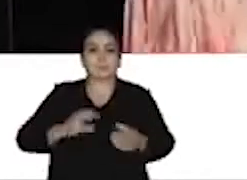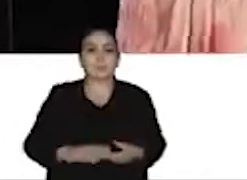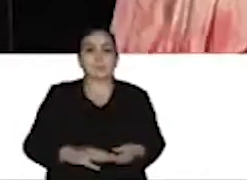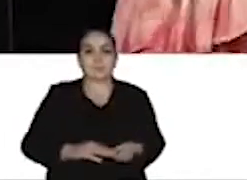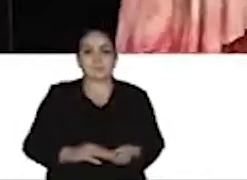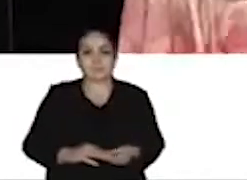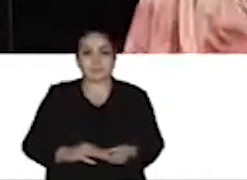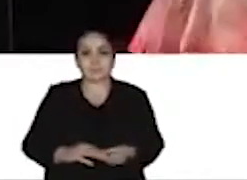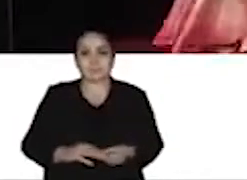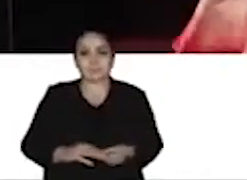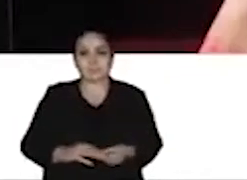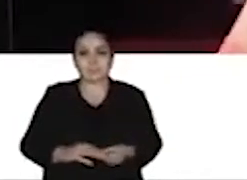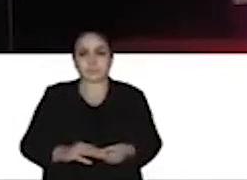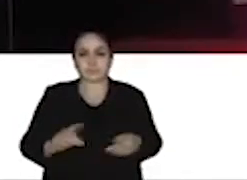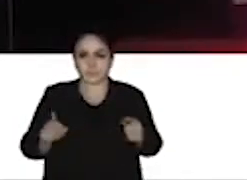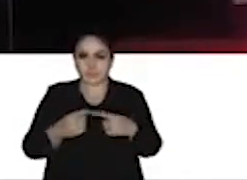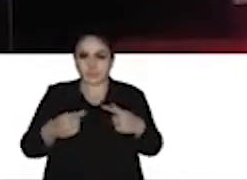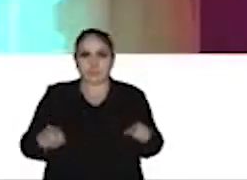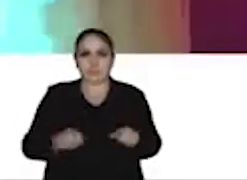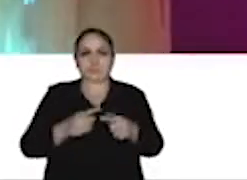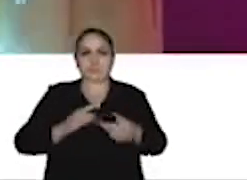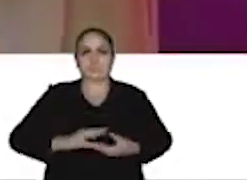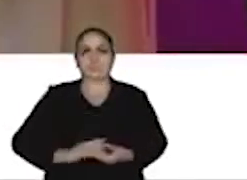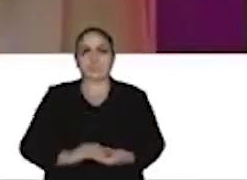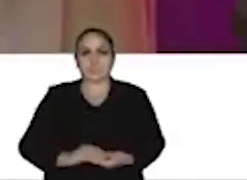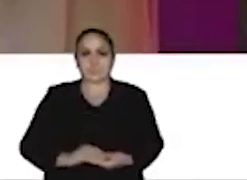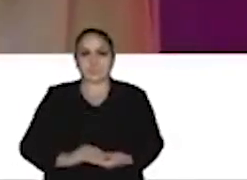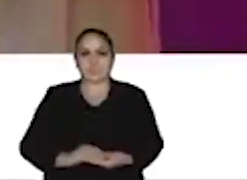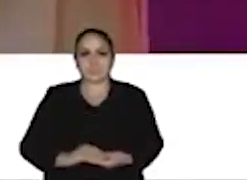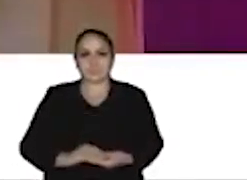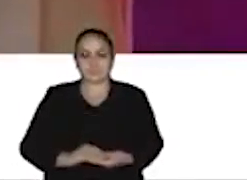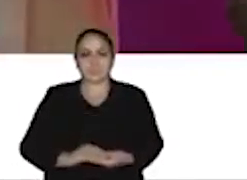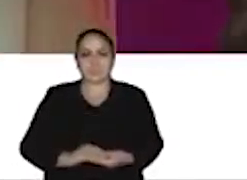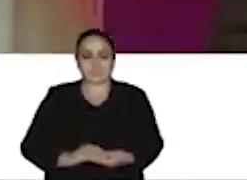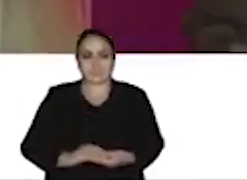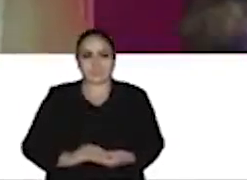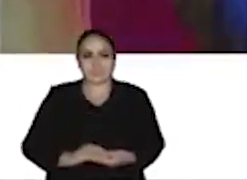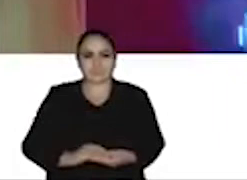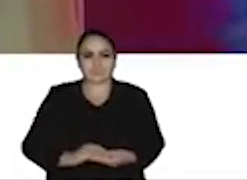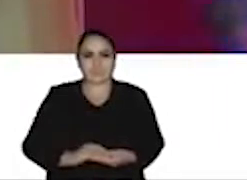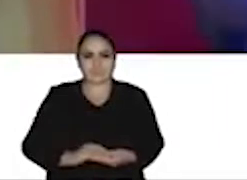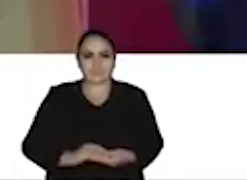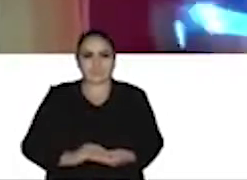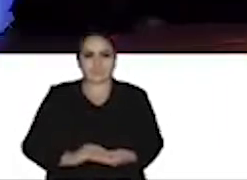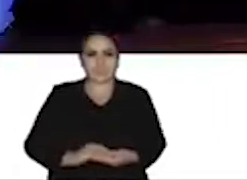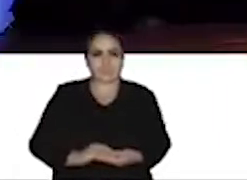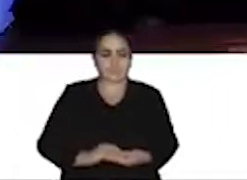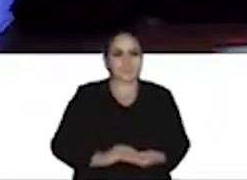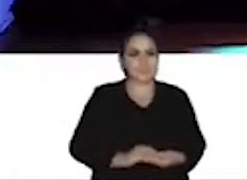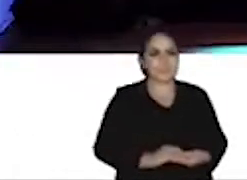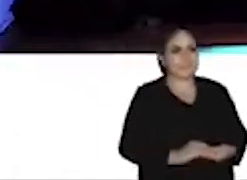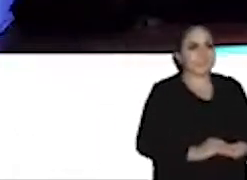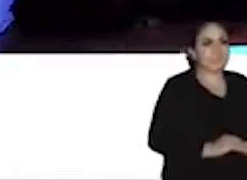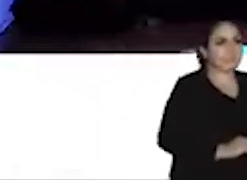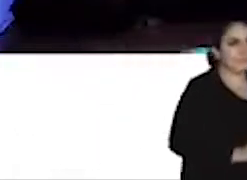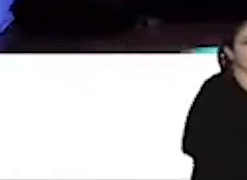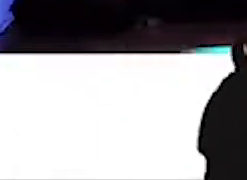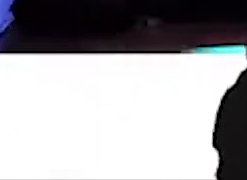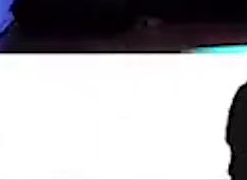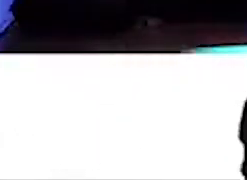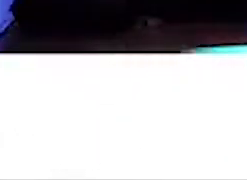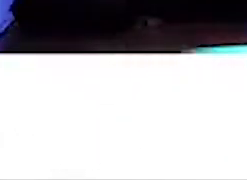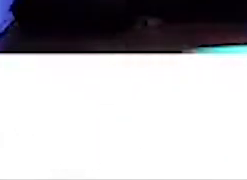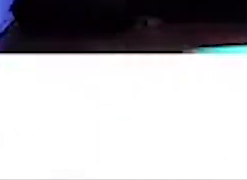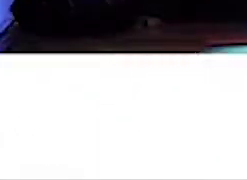Com uma braça de largura e até 13 comprimento, joga de lá pra cá. Tudo, tudo fica louco e se faz de tudo um